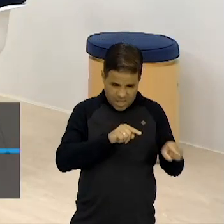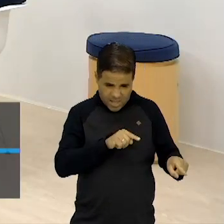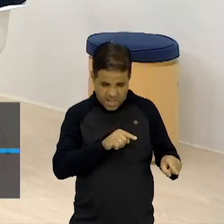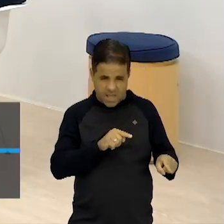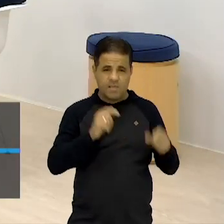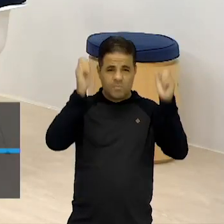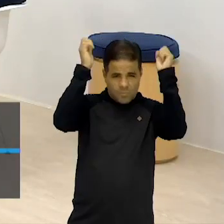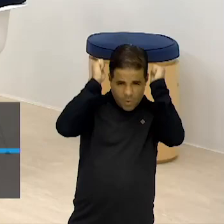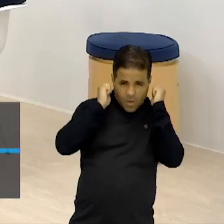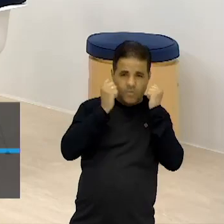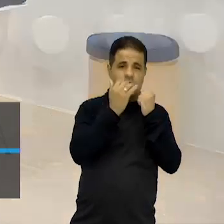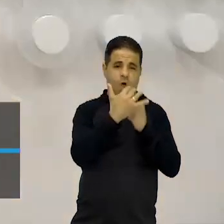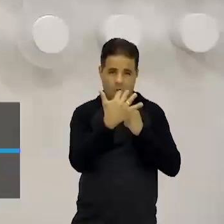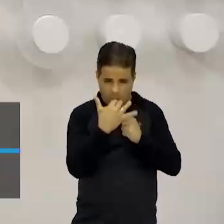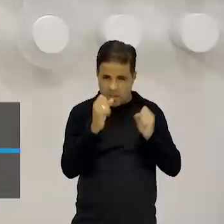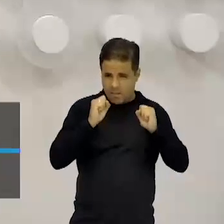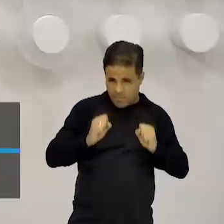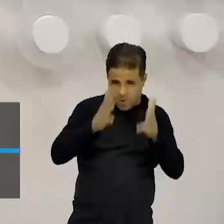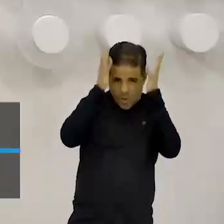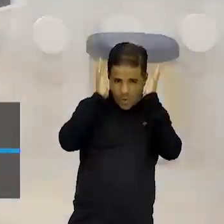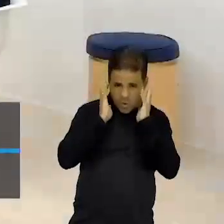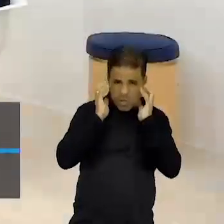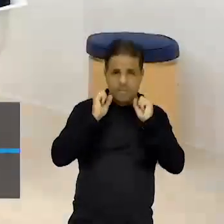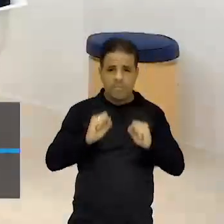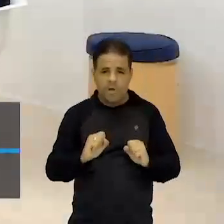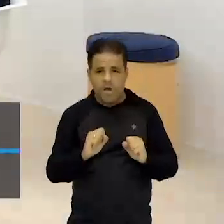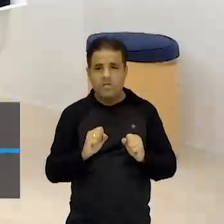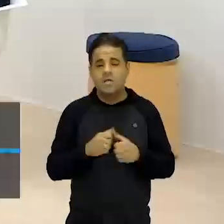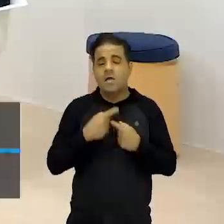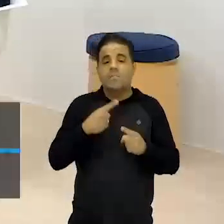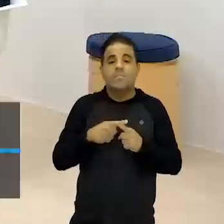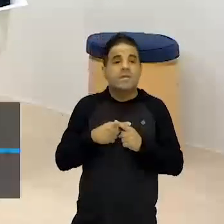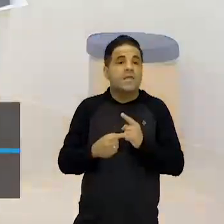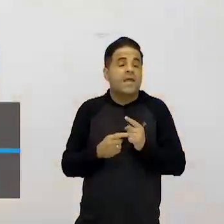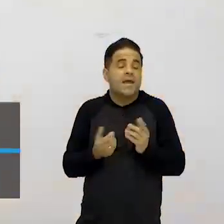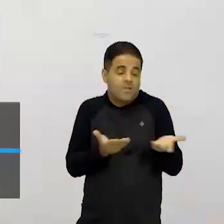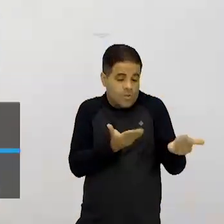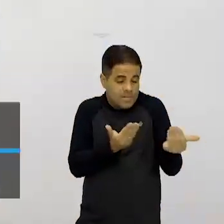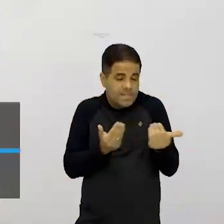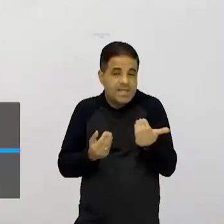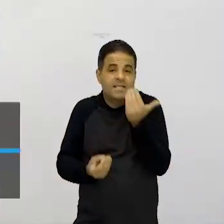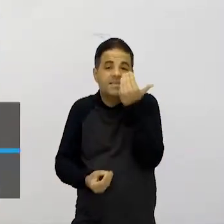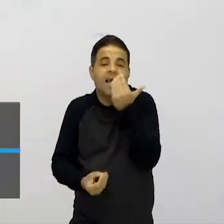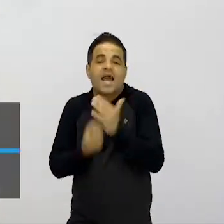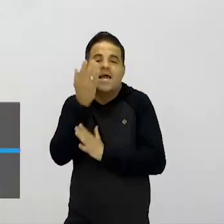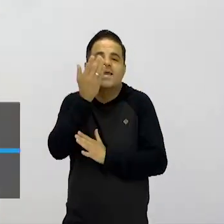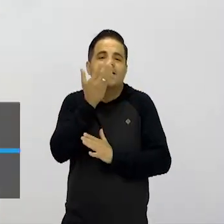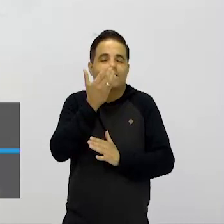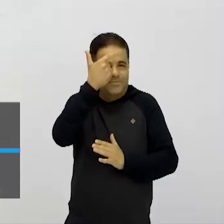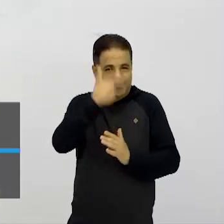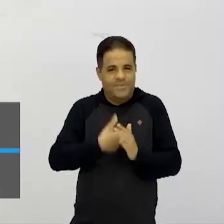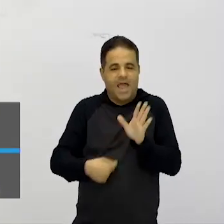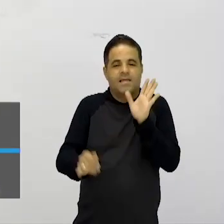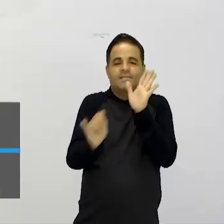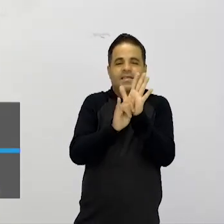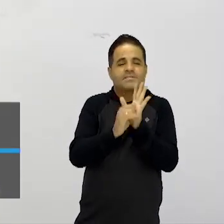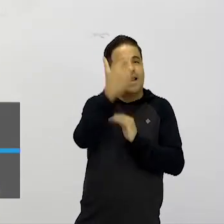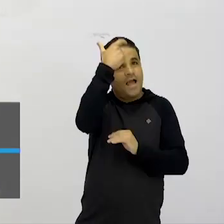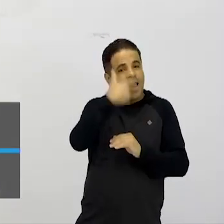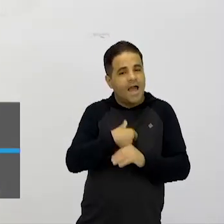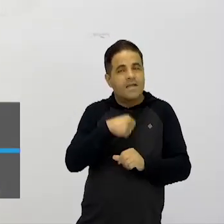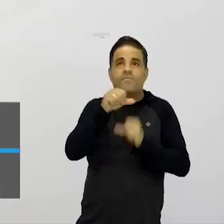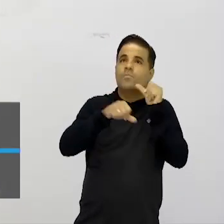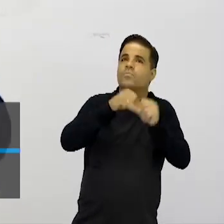uma peruca colorida? Pode, por que não? Até porque o adolescente está formando a identidade dele, né? Ele está mudando. Então, ele vai